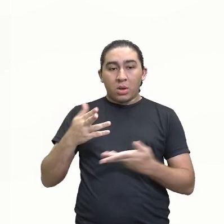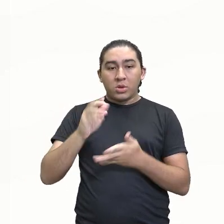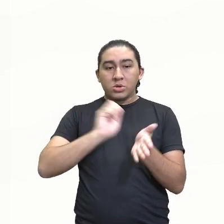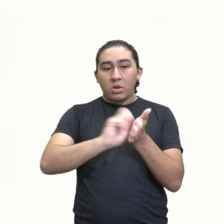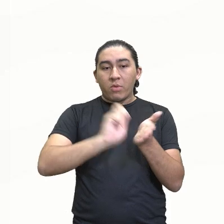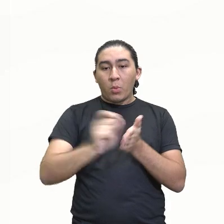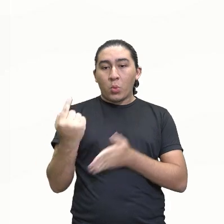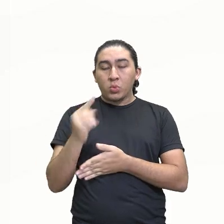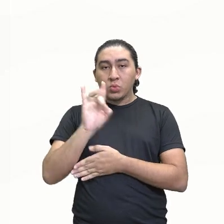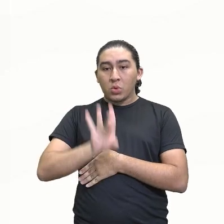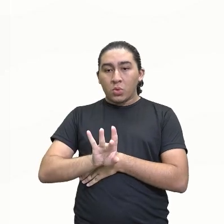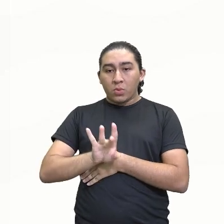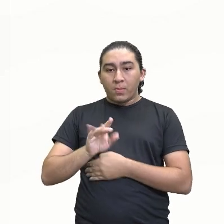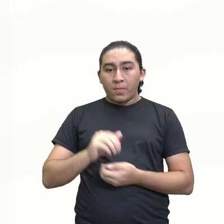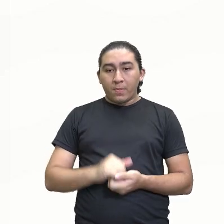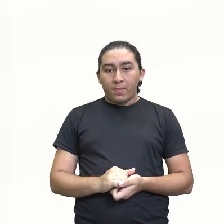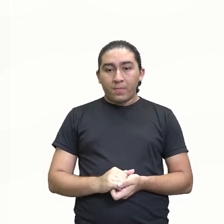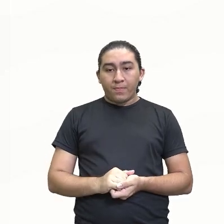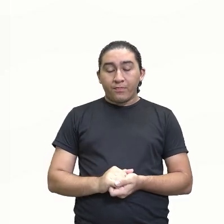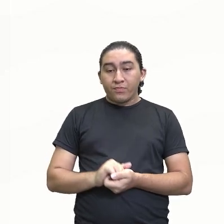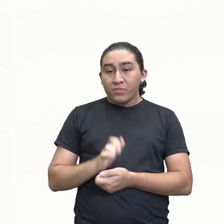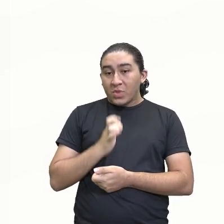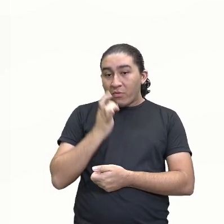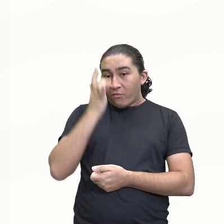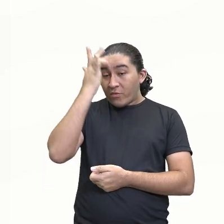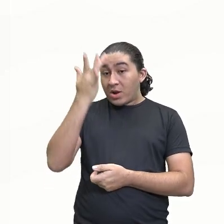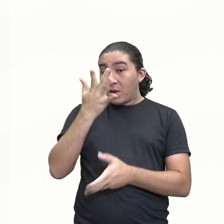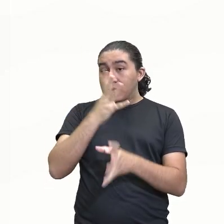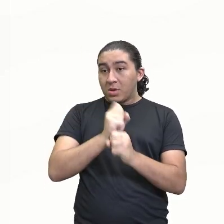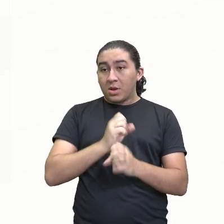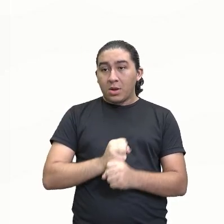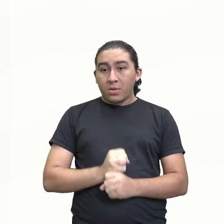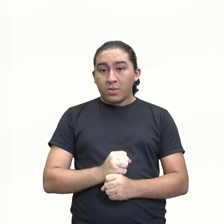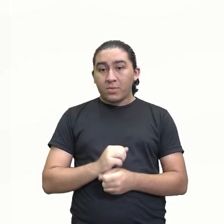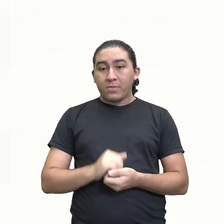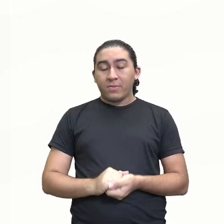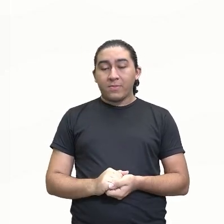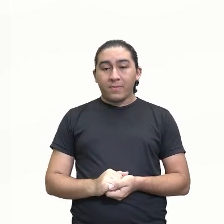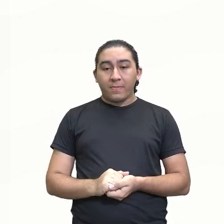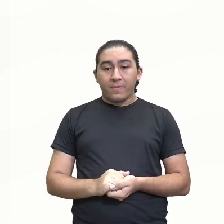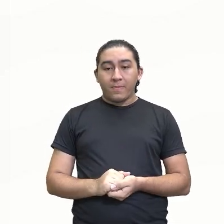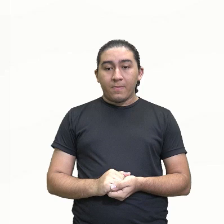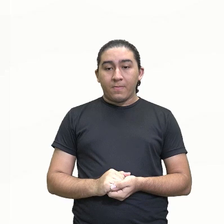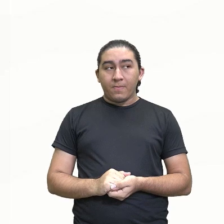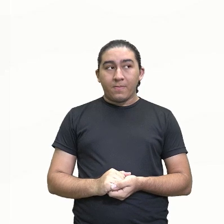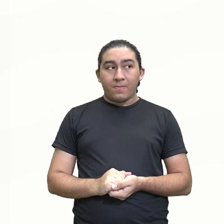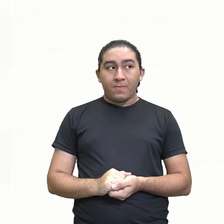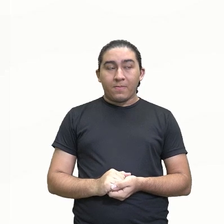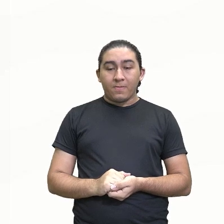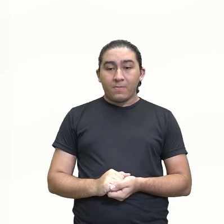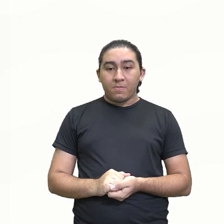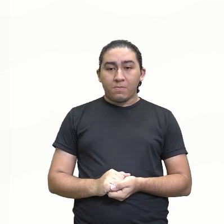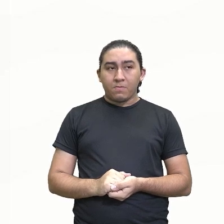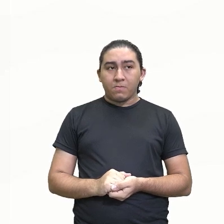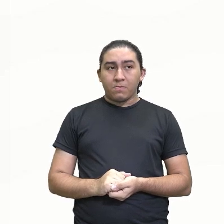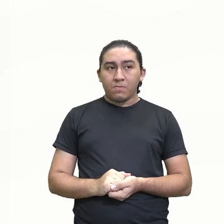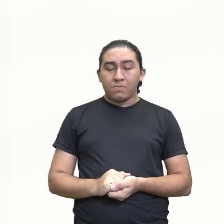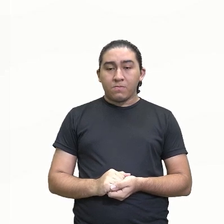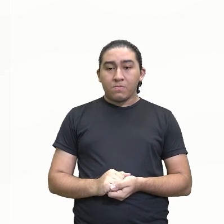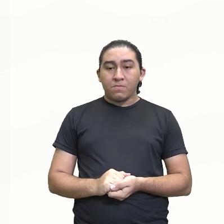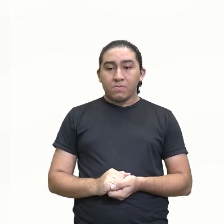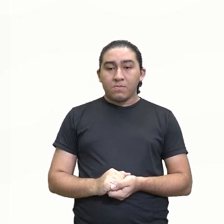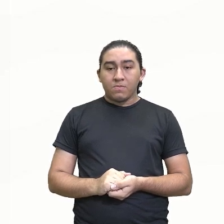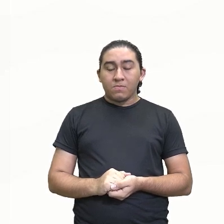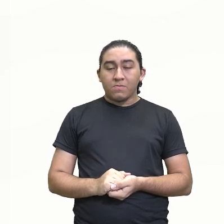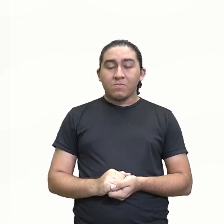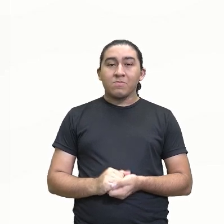só logaritmo, tá? Isso facilita muito os cálculos. Agora nós vamos lembrar a parte de juros,